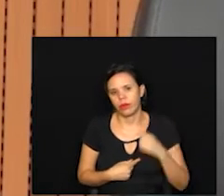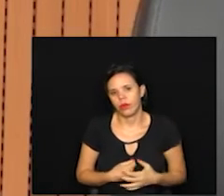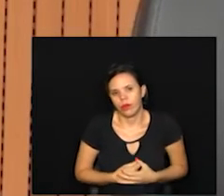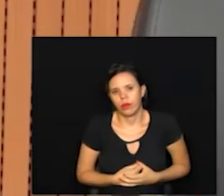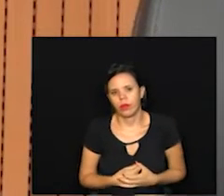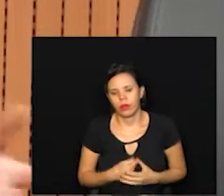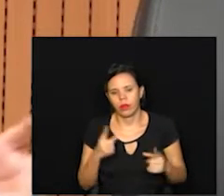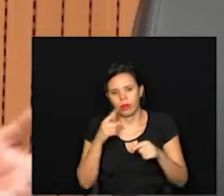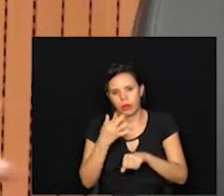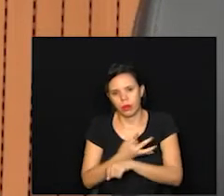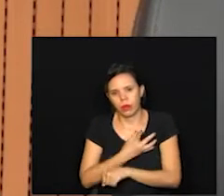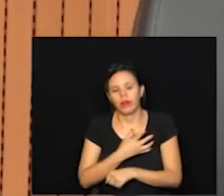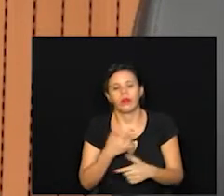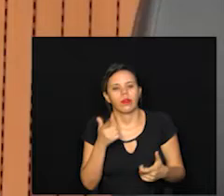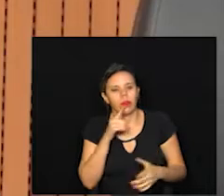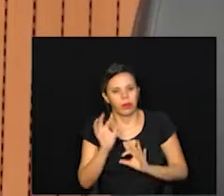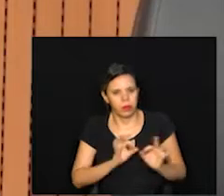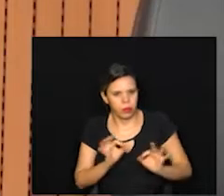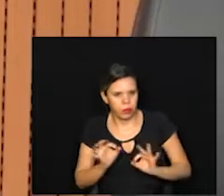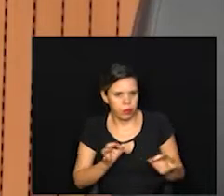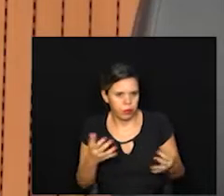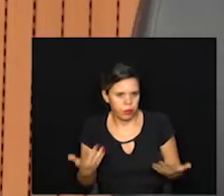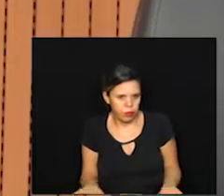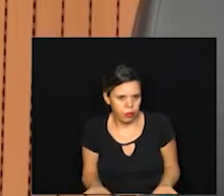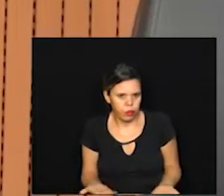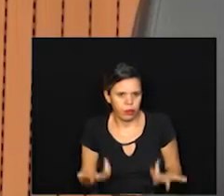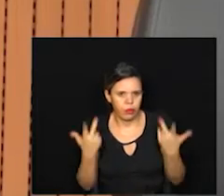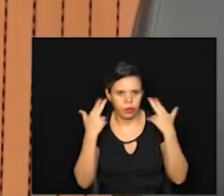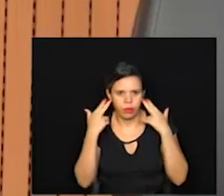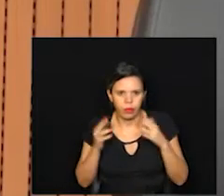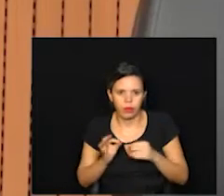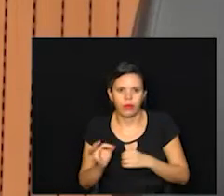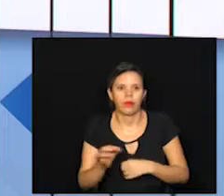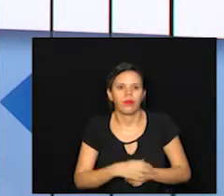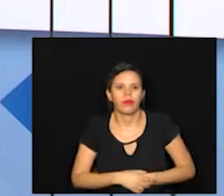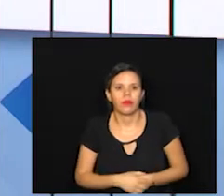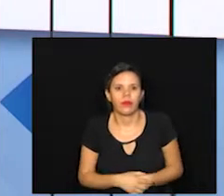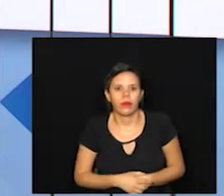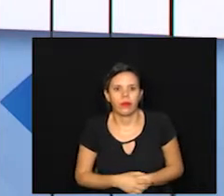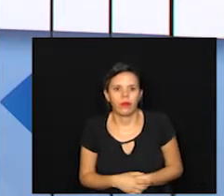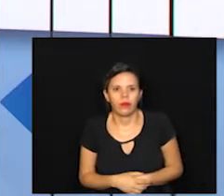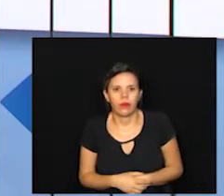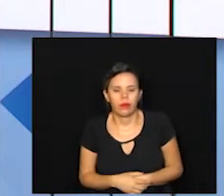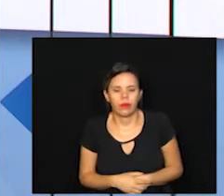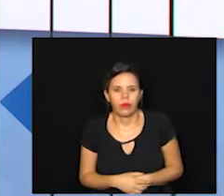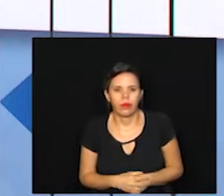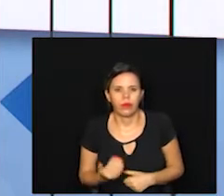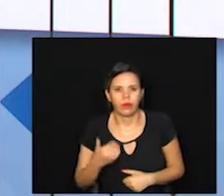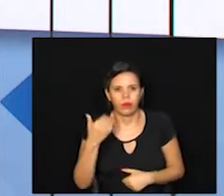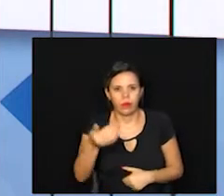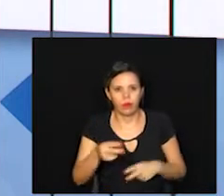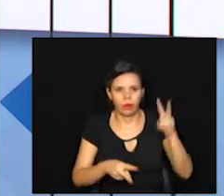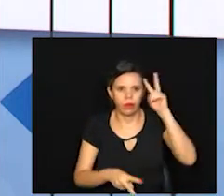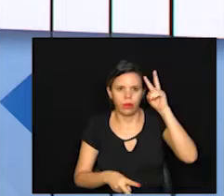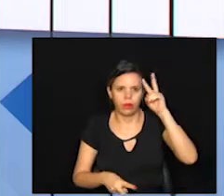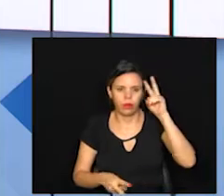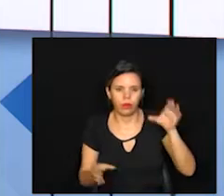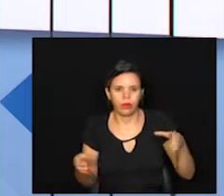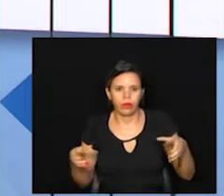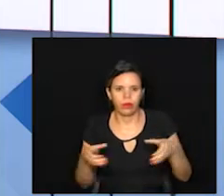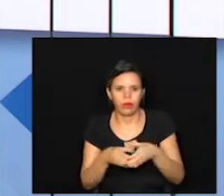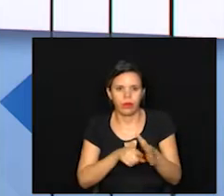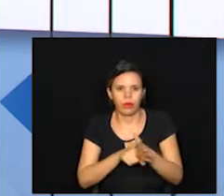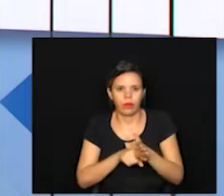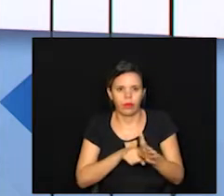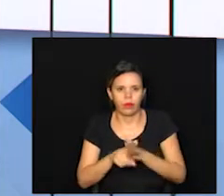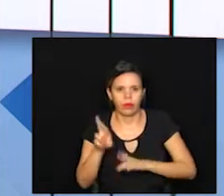superação das dificuldades e preparação para a normalidade. Na próxima segunda-feira, a Comissão de